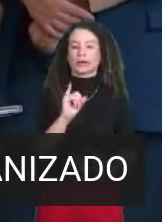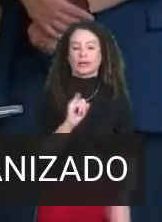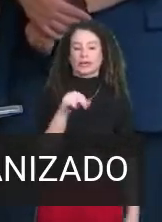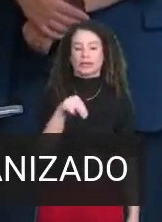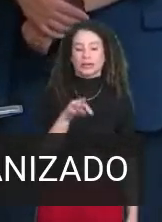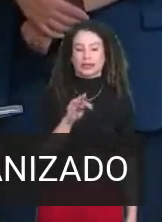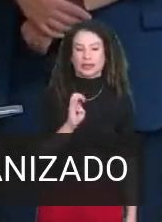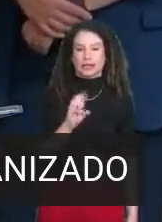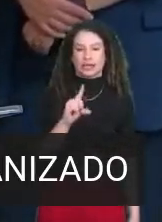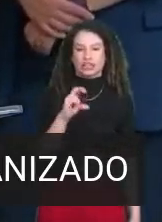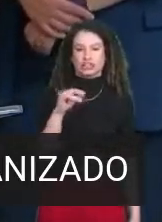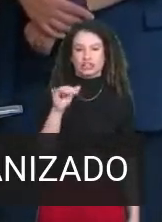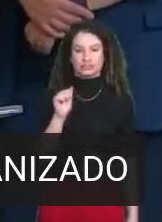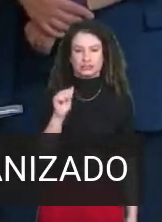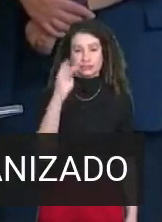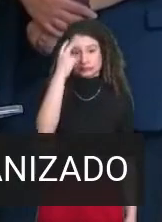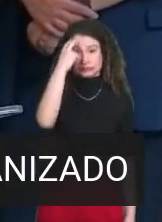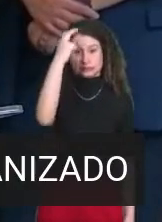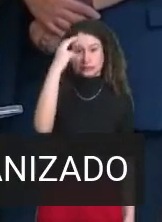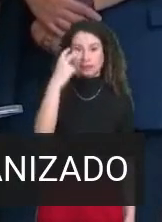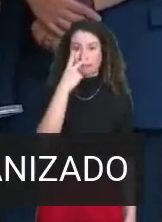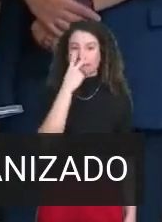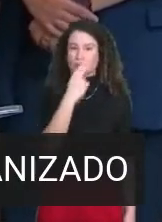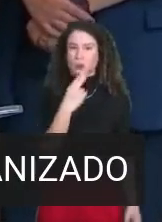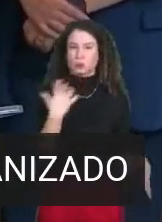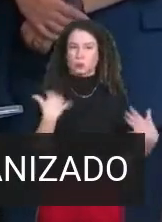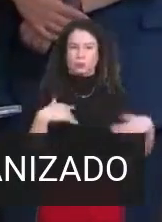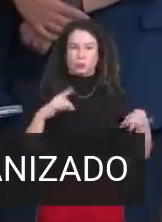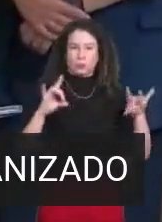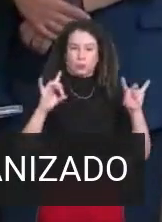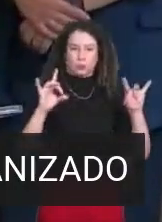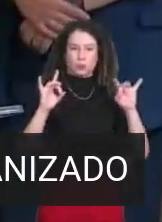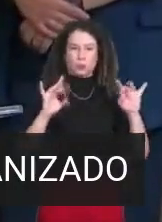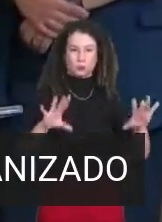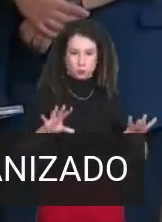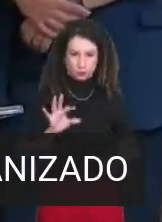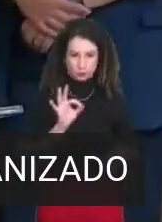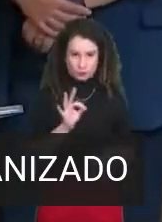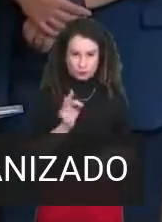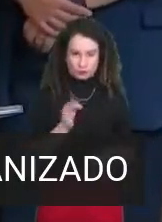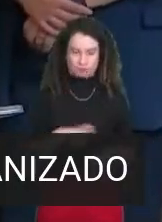como se fosse uma espécie de santo grau, pedra filosofal,